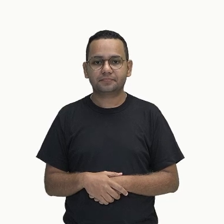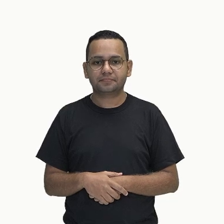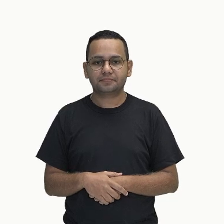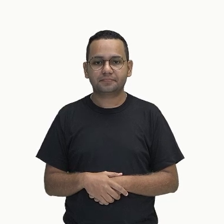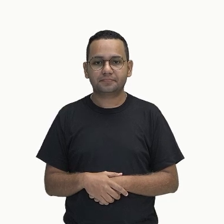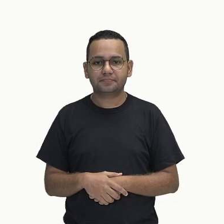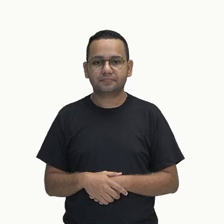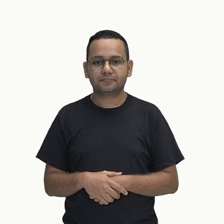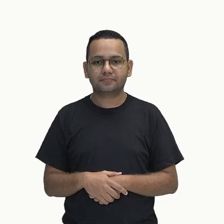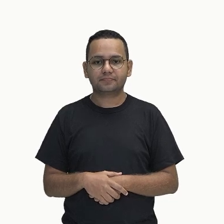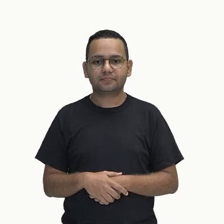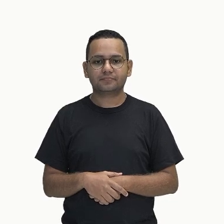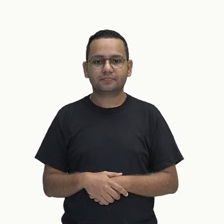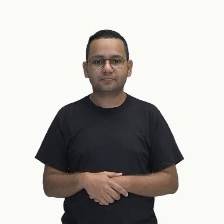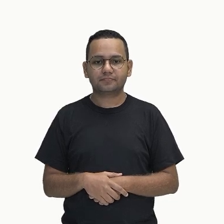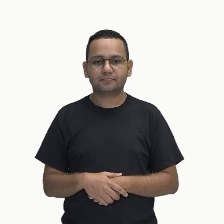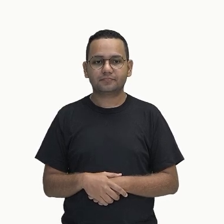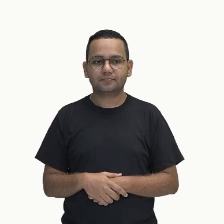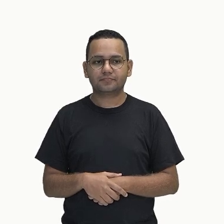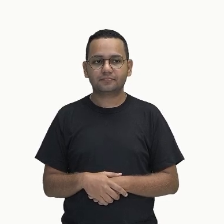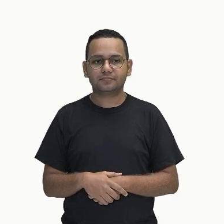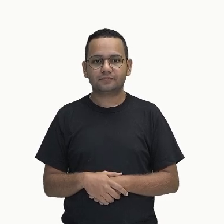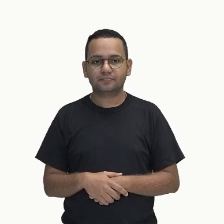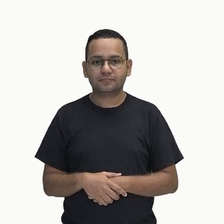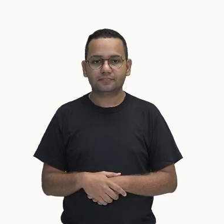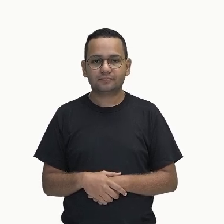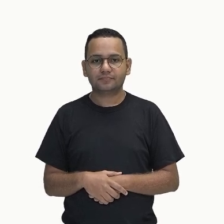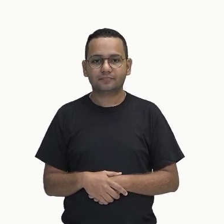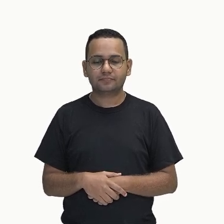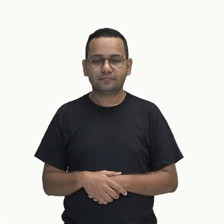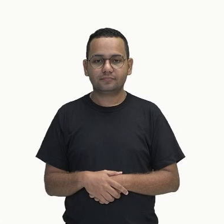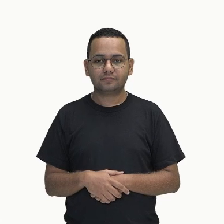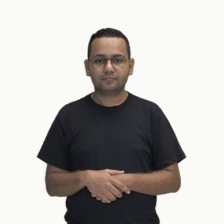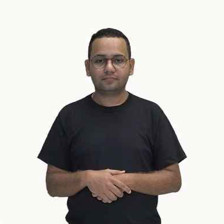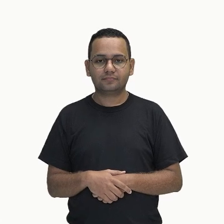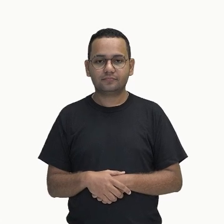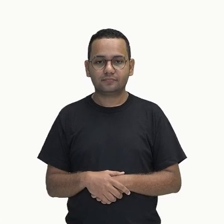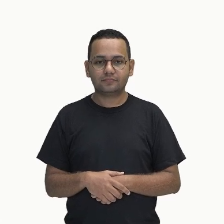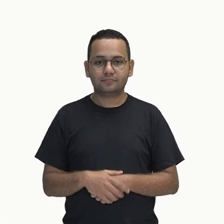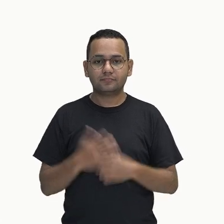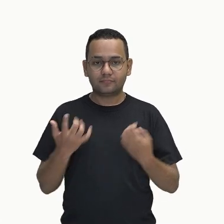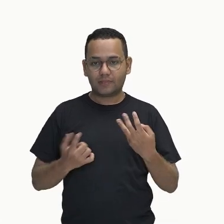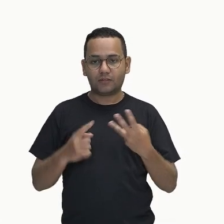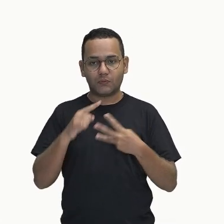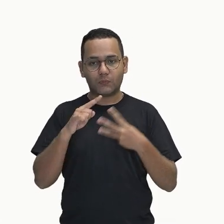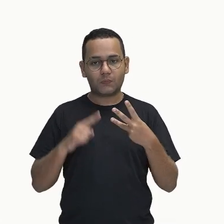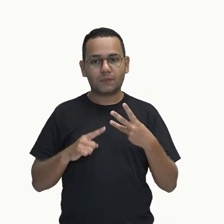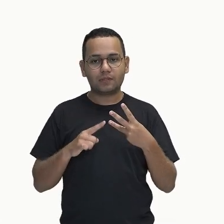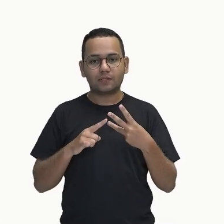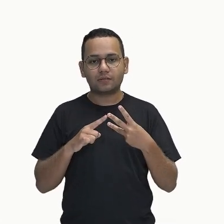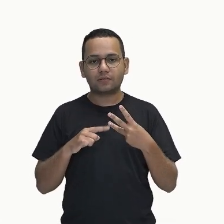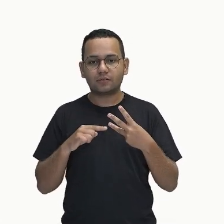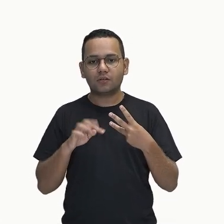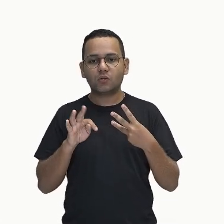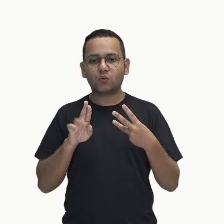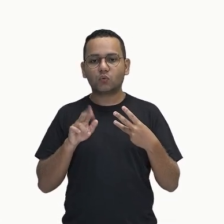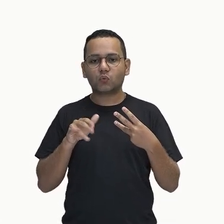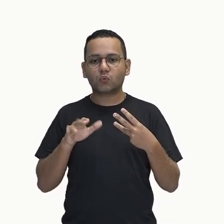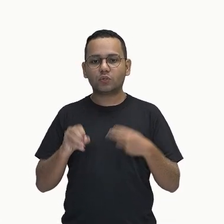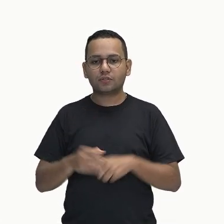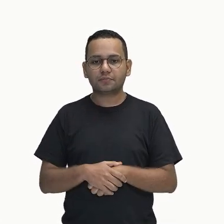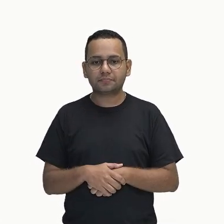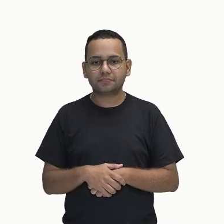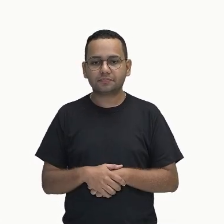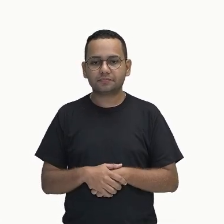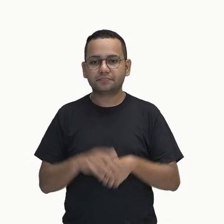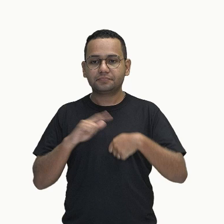Nós temos as paredes cardíacas, que são formadas por 3 túnicas superpostas: o